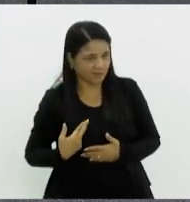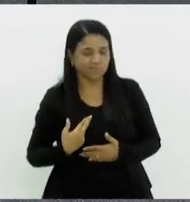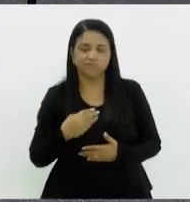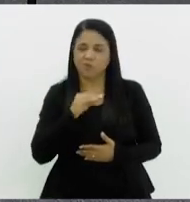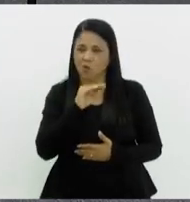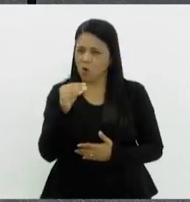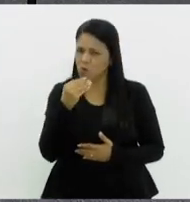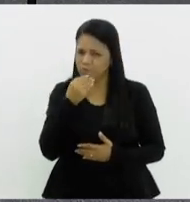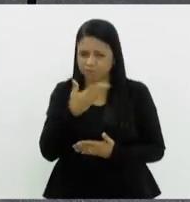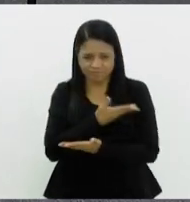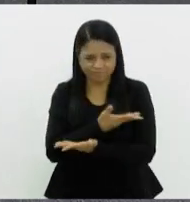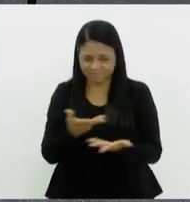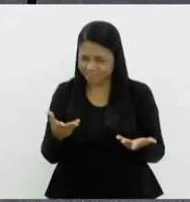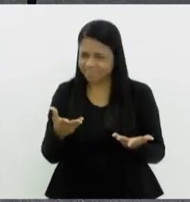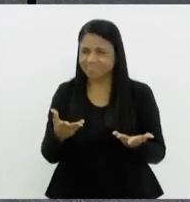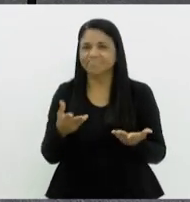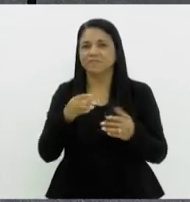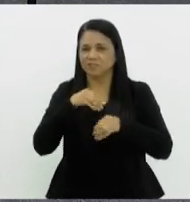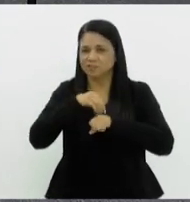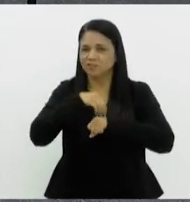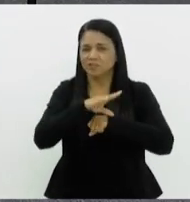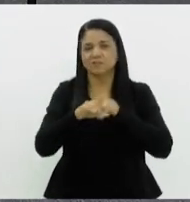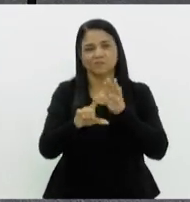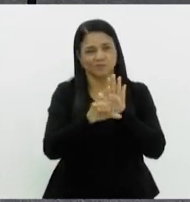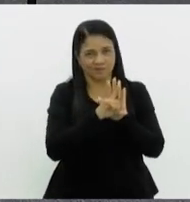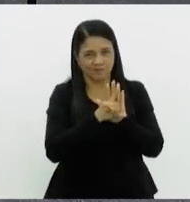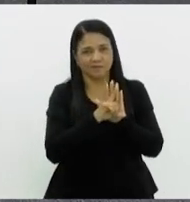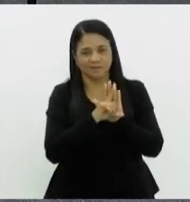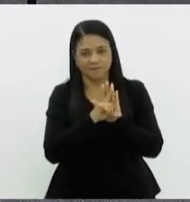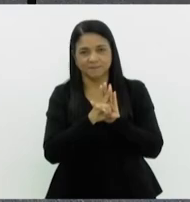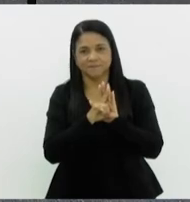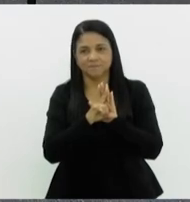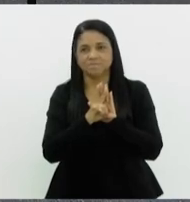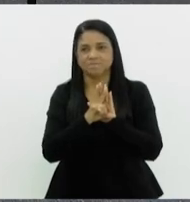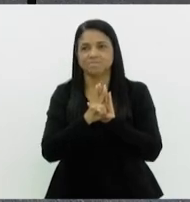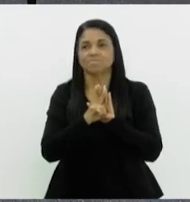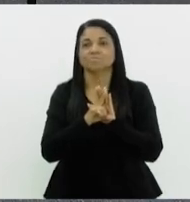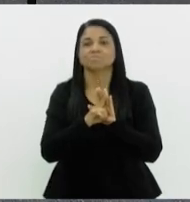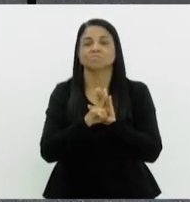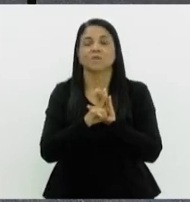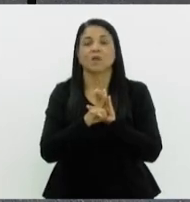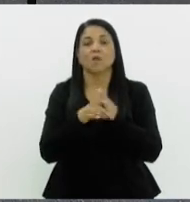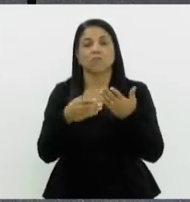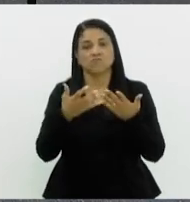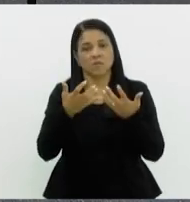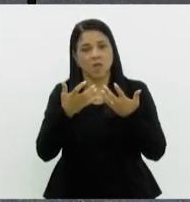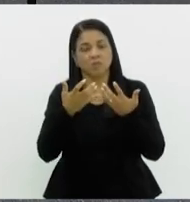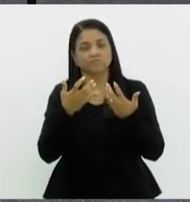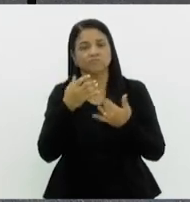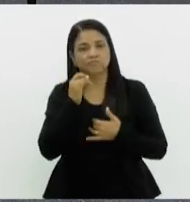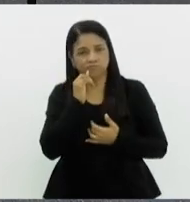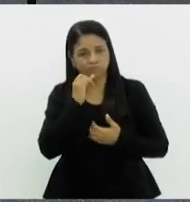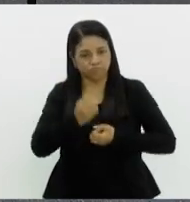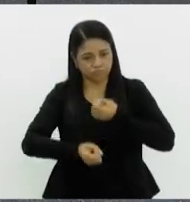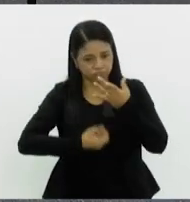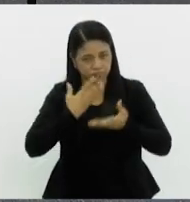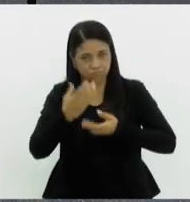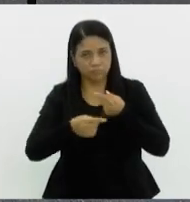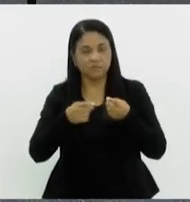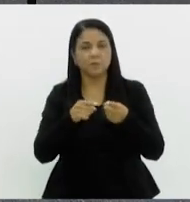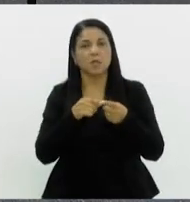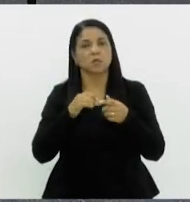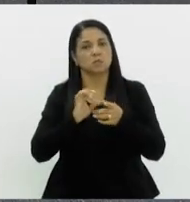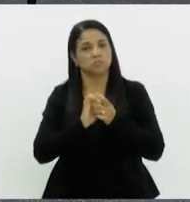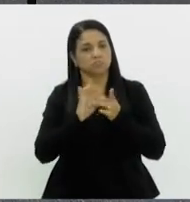oportuna a sua indicação legislativa. Quero dizer, inclusive, eu sou autor da lei original de passe livre para o